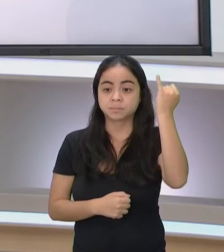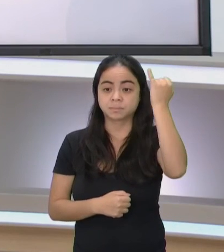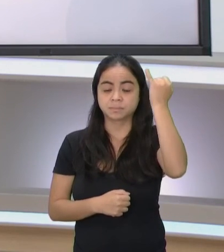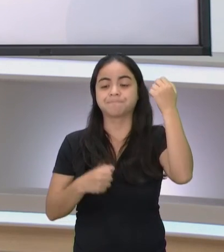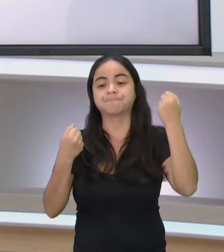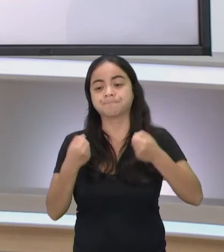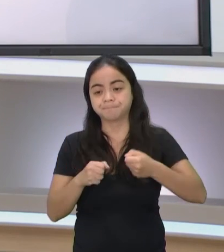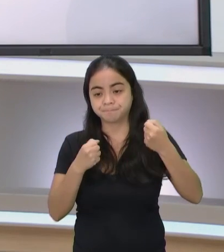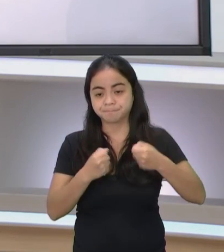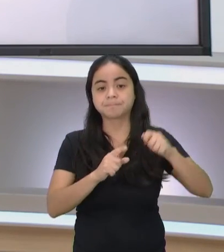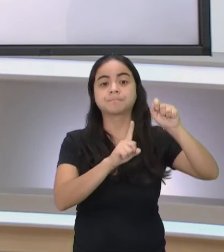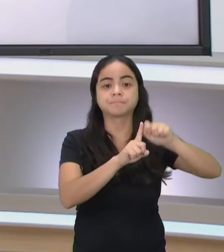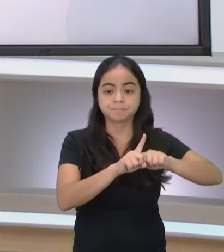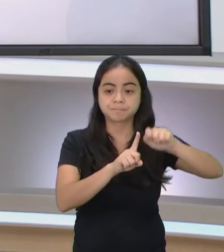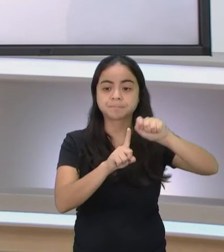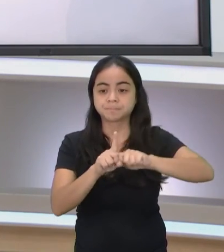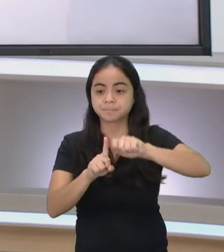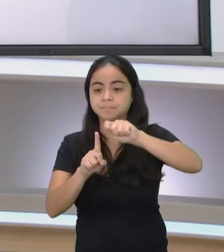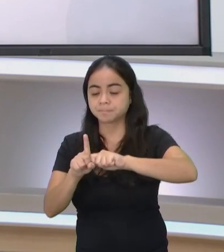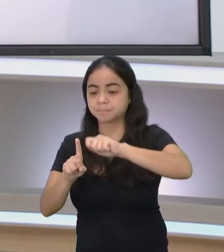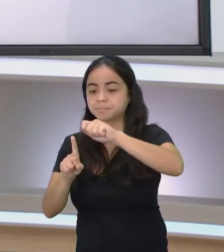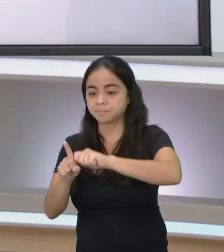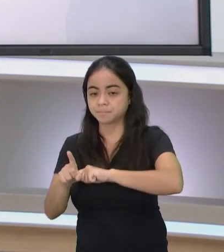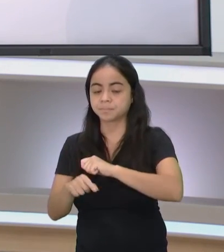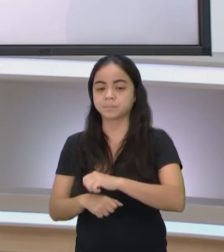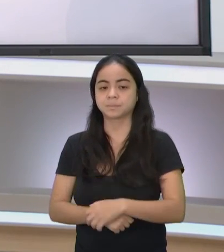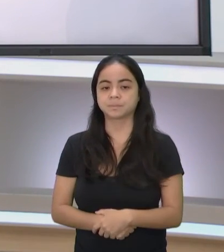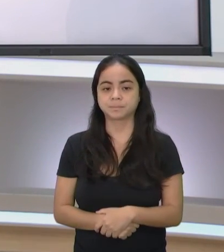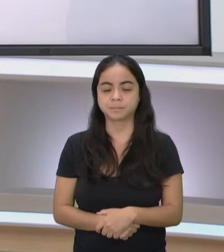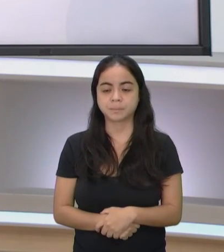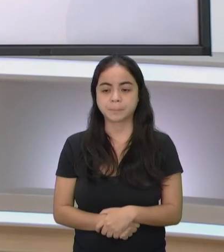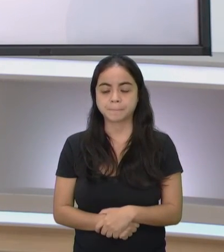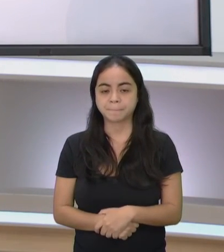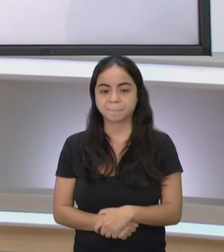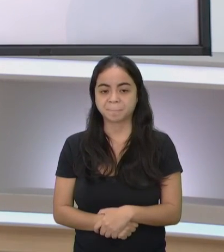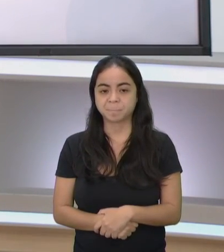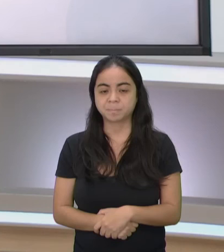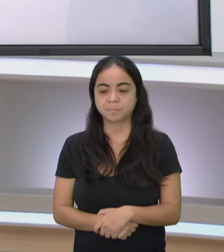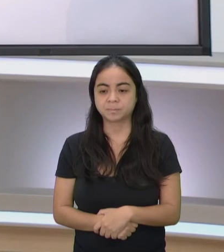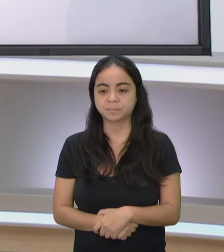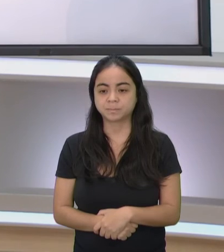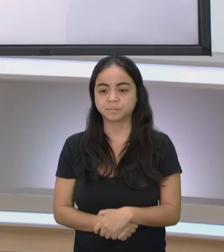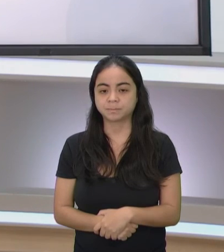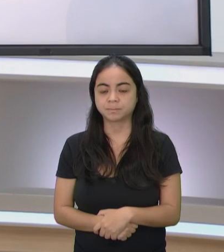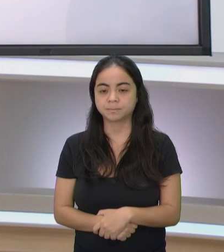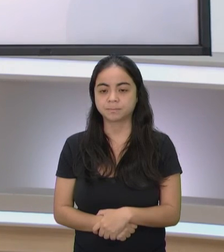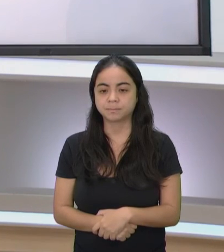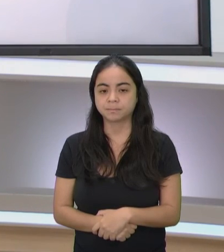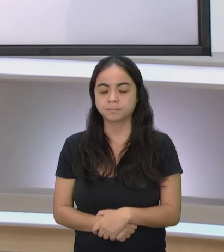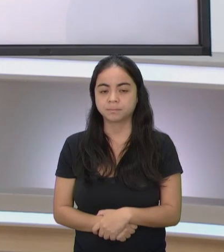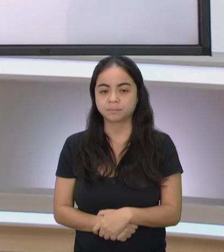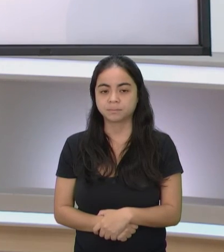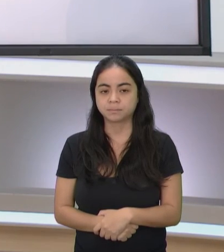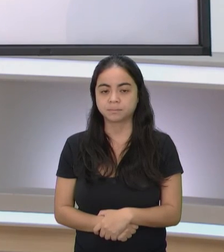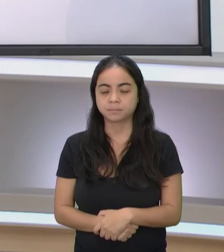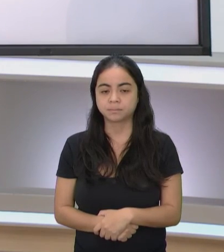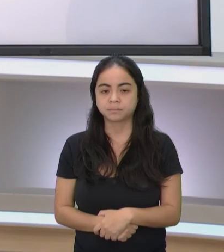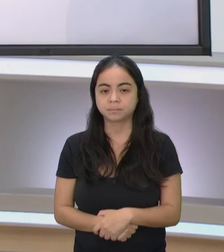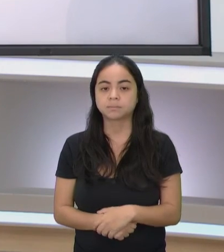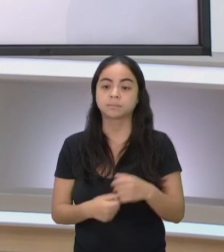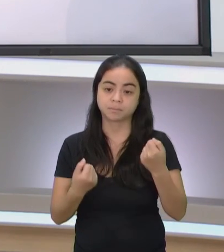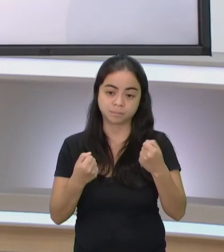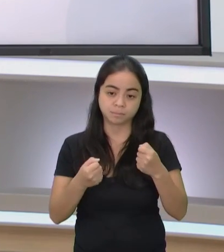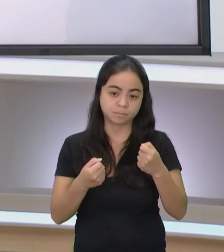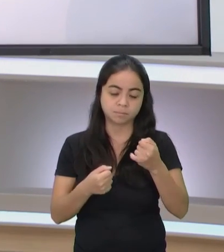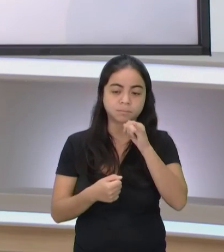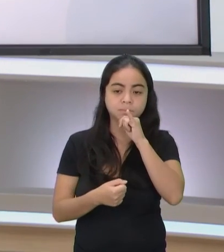não, dois meses sim, dois meses não. O indispensável tem que ser no mês, porque pode ser moradia